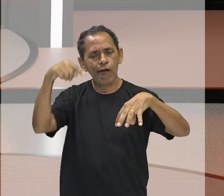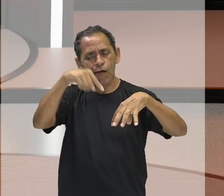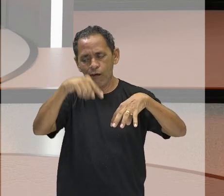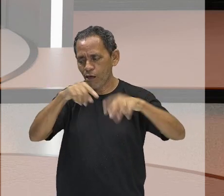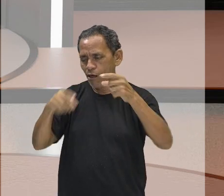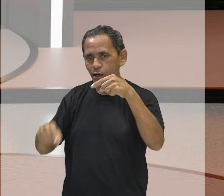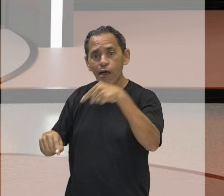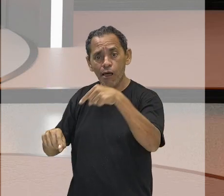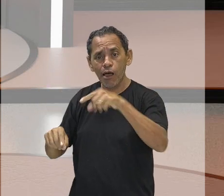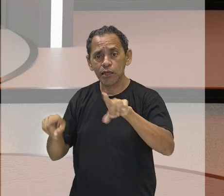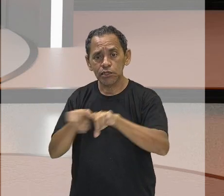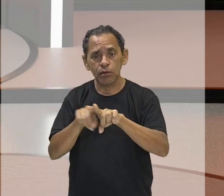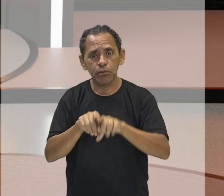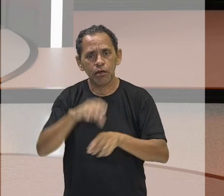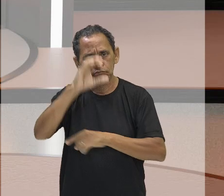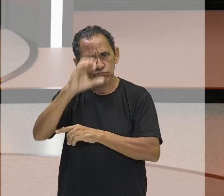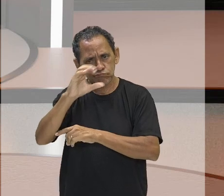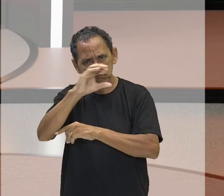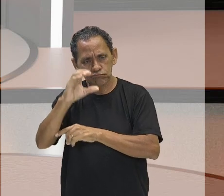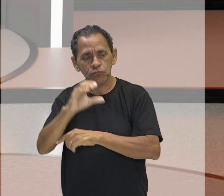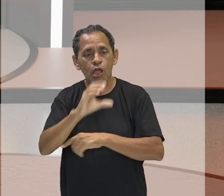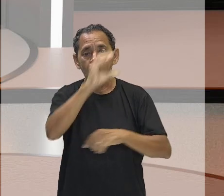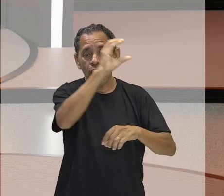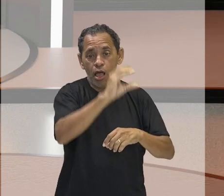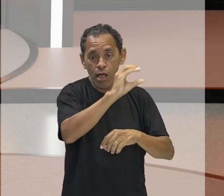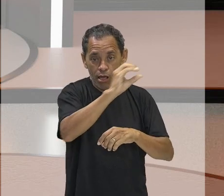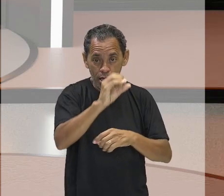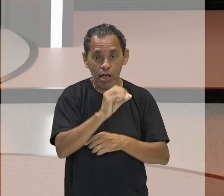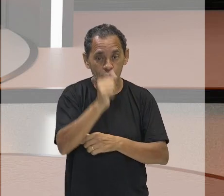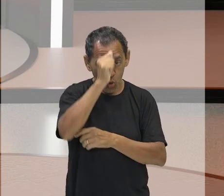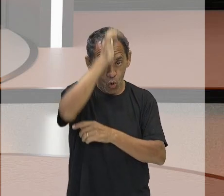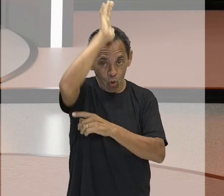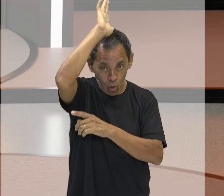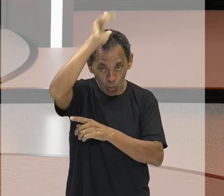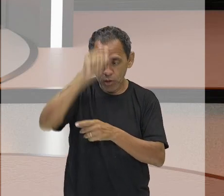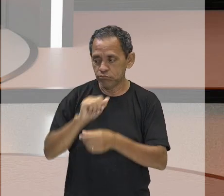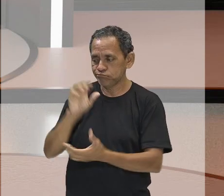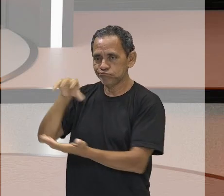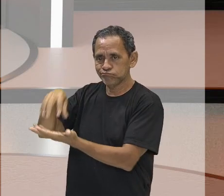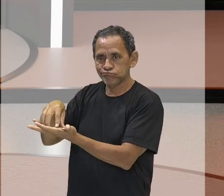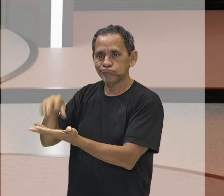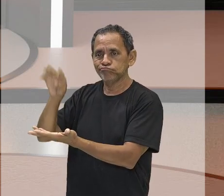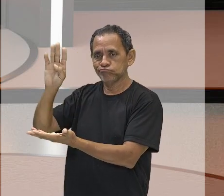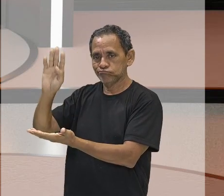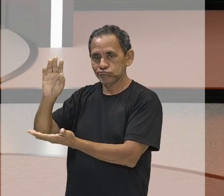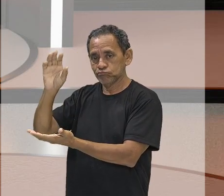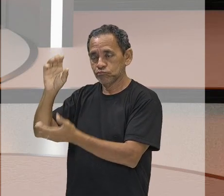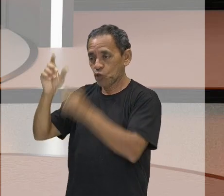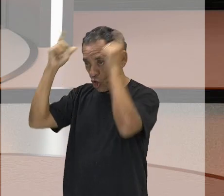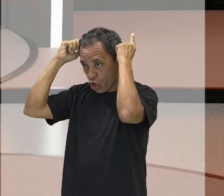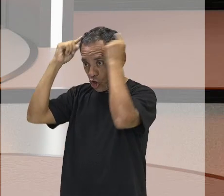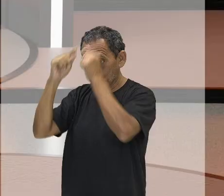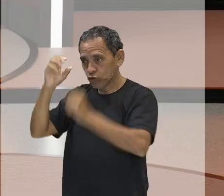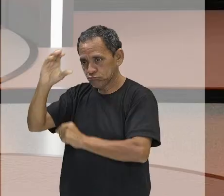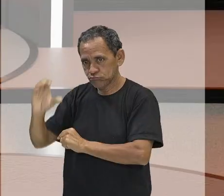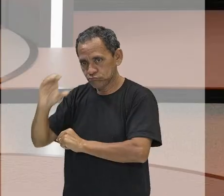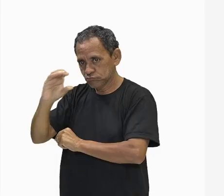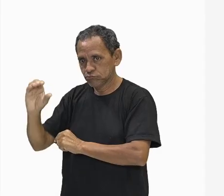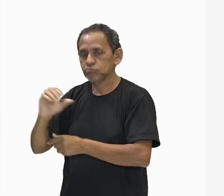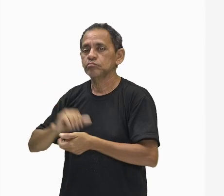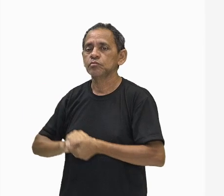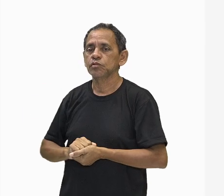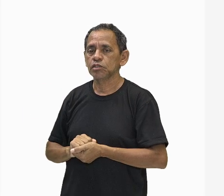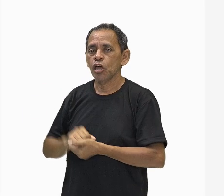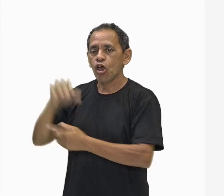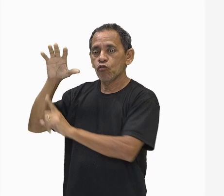vertentes cristãs. De um lado, a Igreja Católica Apostólica Romana, de outro lado, a Igreja Católica Cristã Ortodoxa.